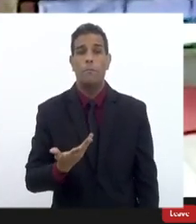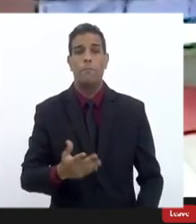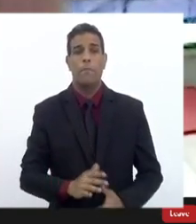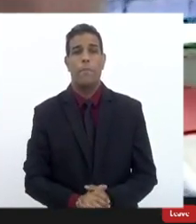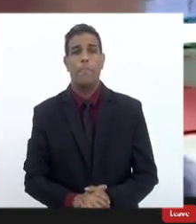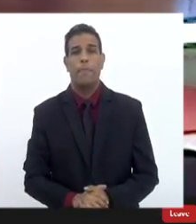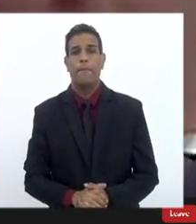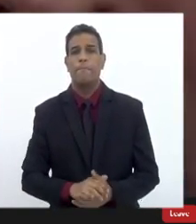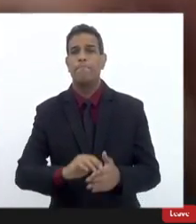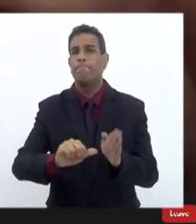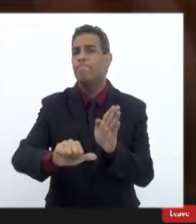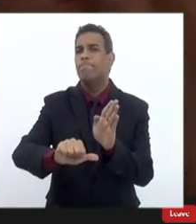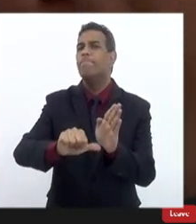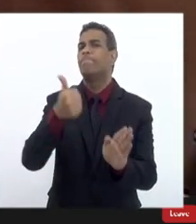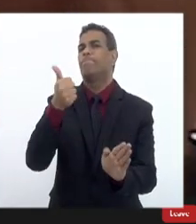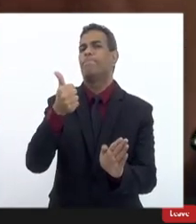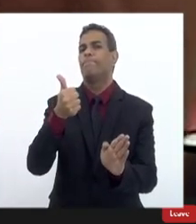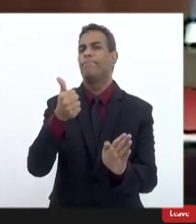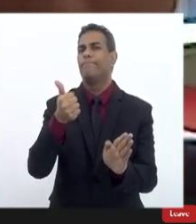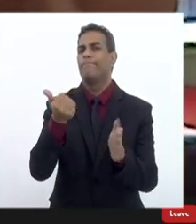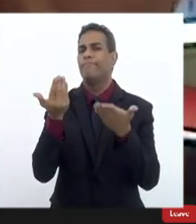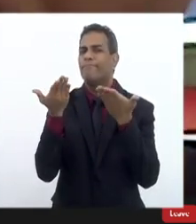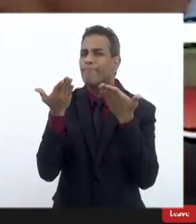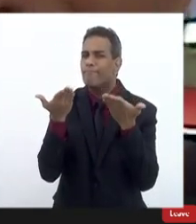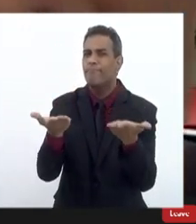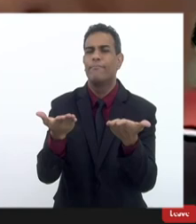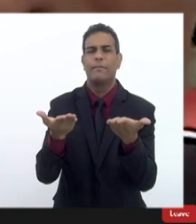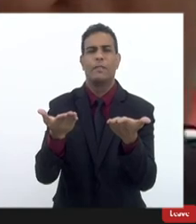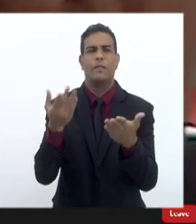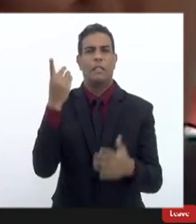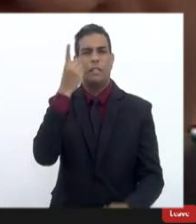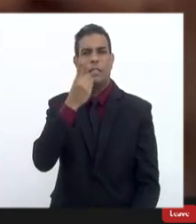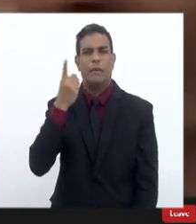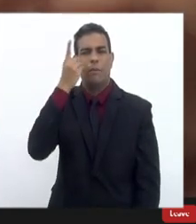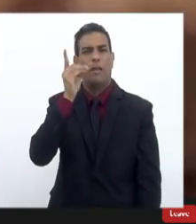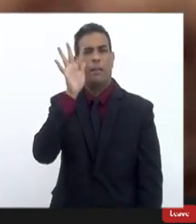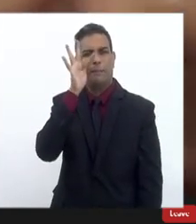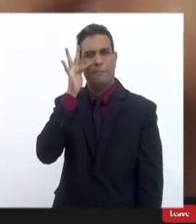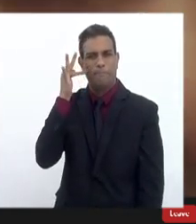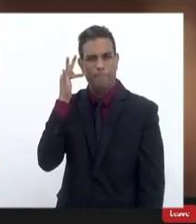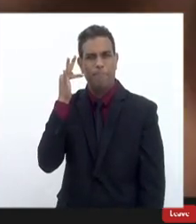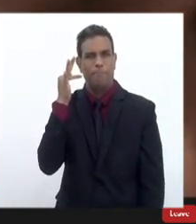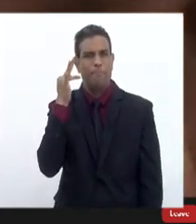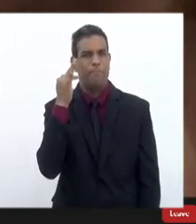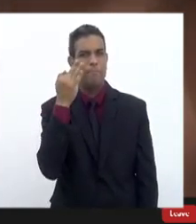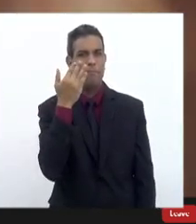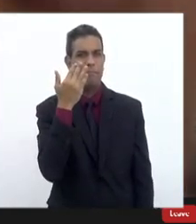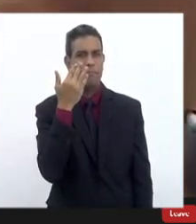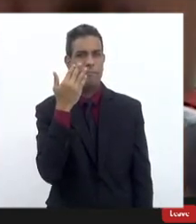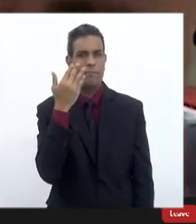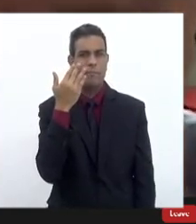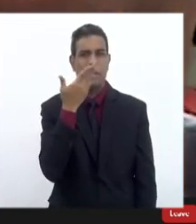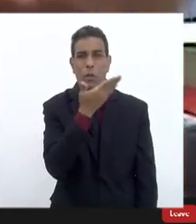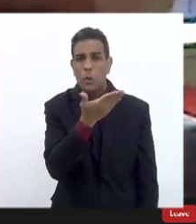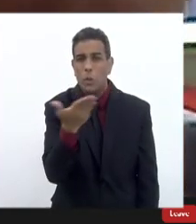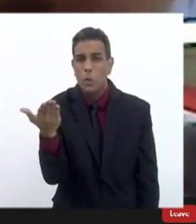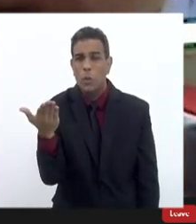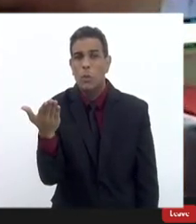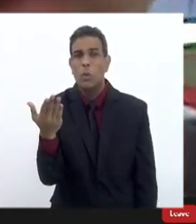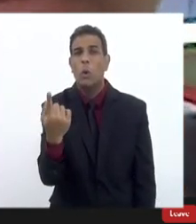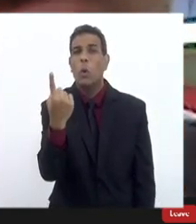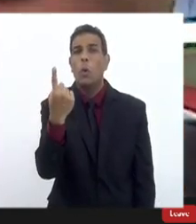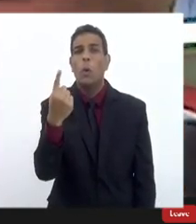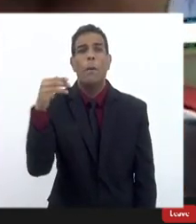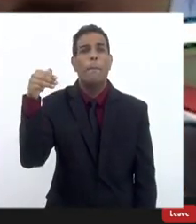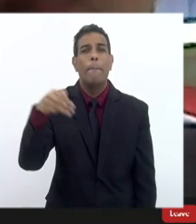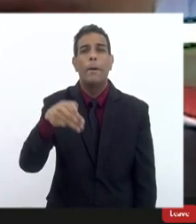Eu primeiro gostaria, senhor deputado Flávio Serafim e Valdeque, solicitar um